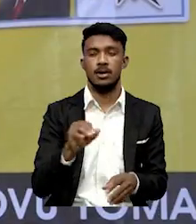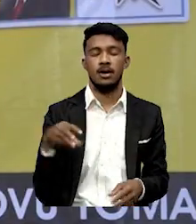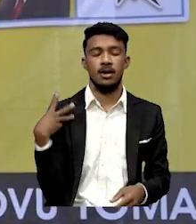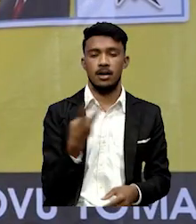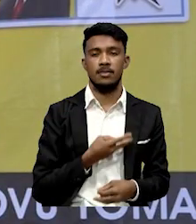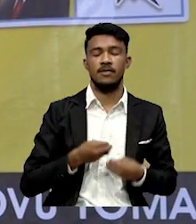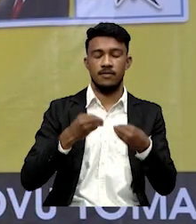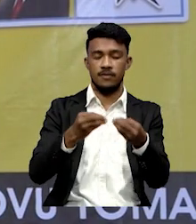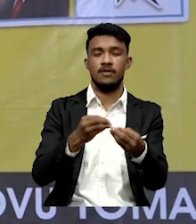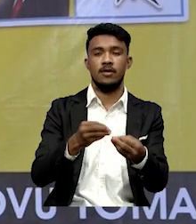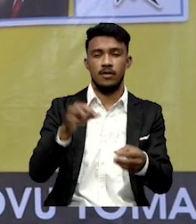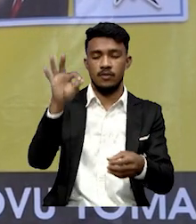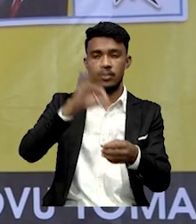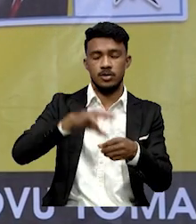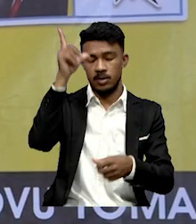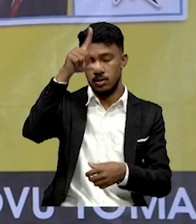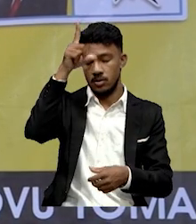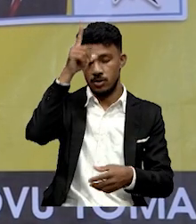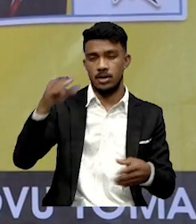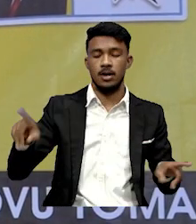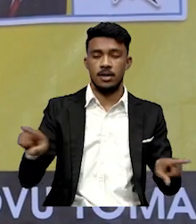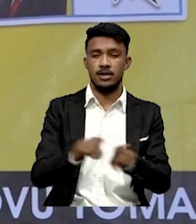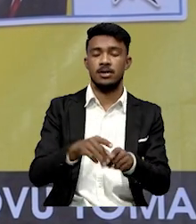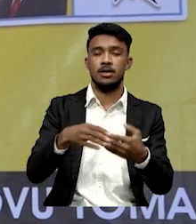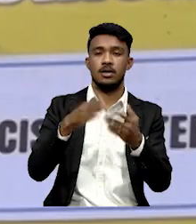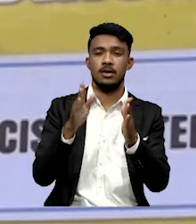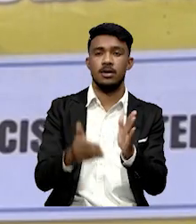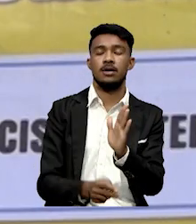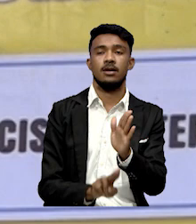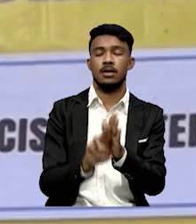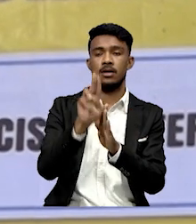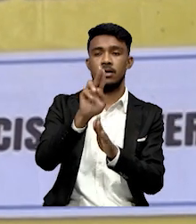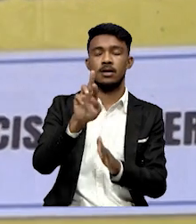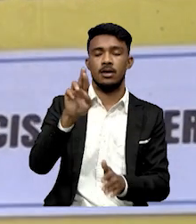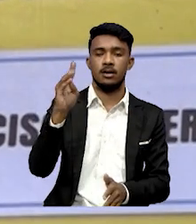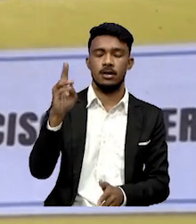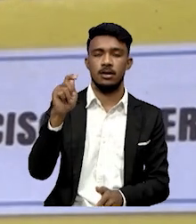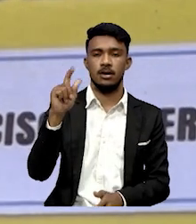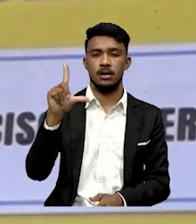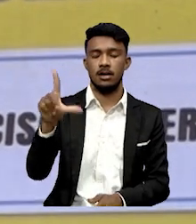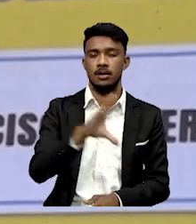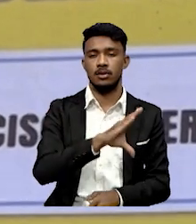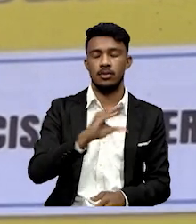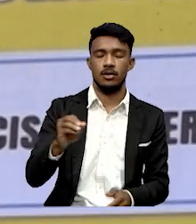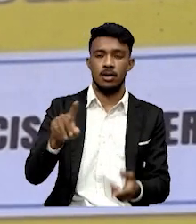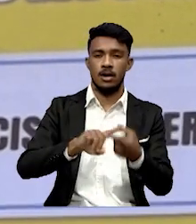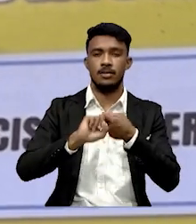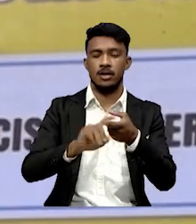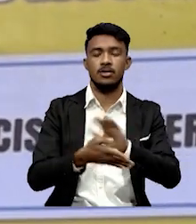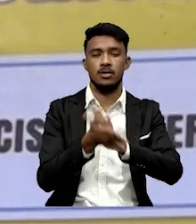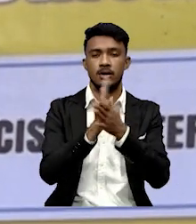Dr. Francisco Guterres Lolo, lugar líder da Devemos Taneas, Constituição RTL. Líder da Devemos Ramete Unidade